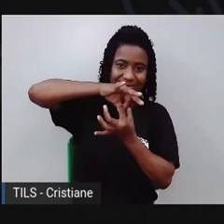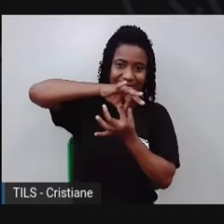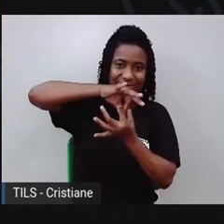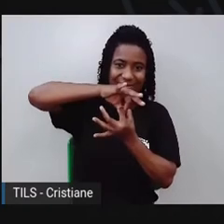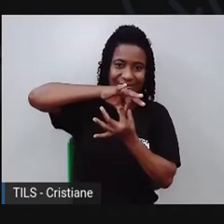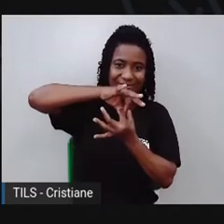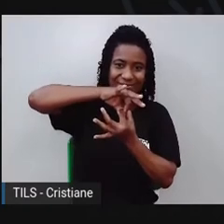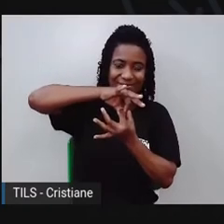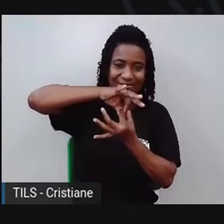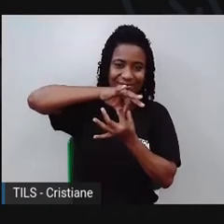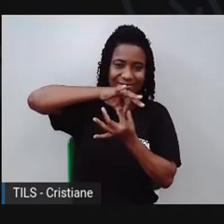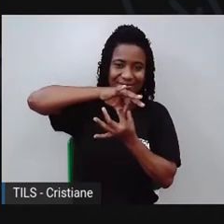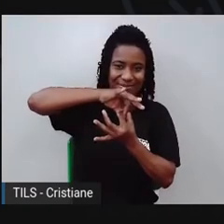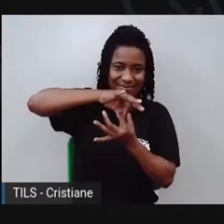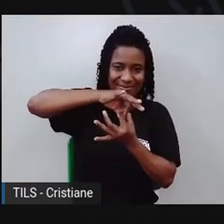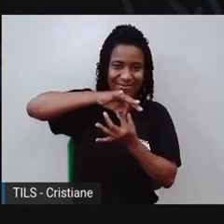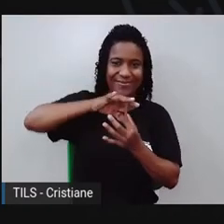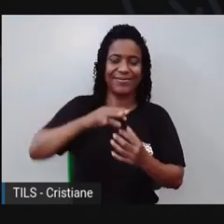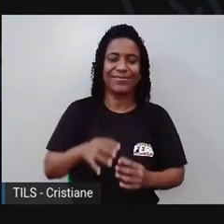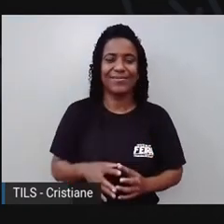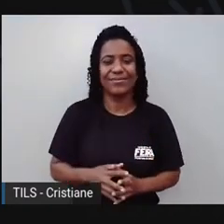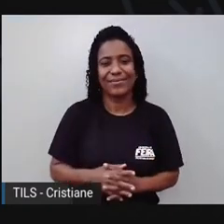Deixa um pedacinho para colocar a cabeça.